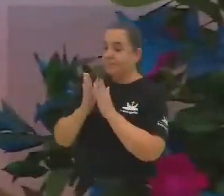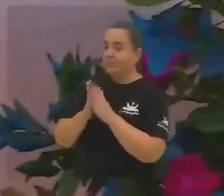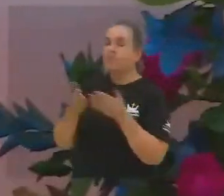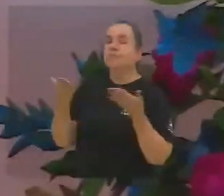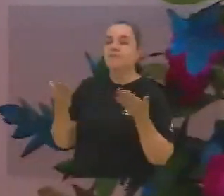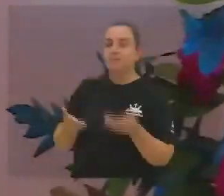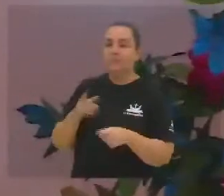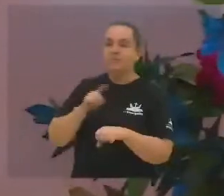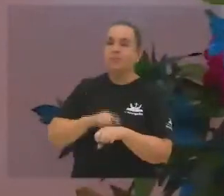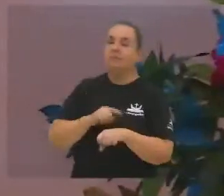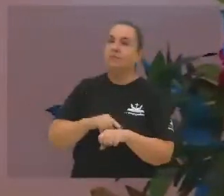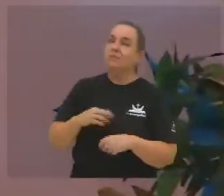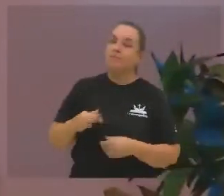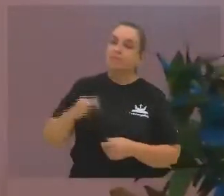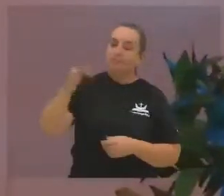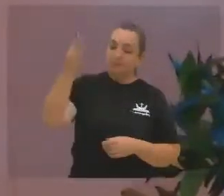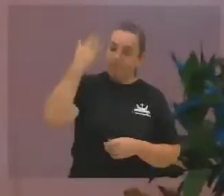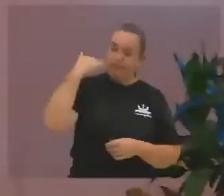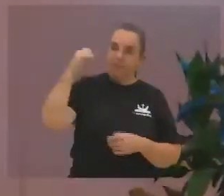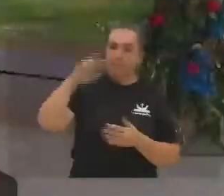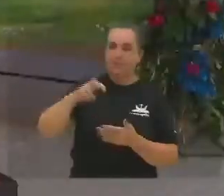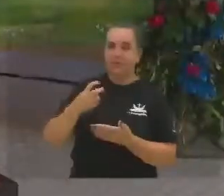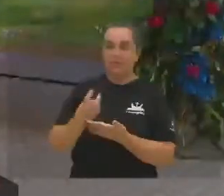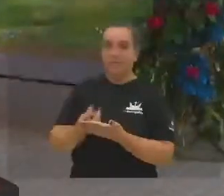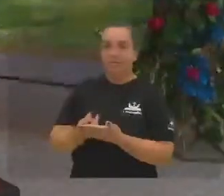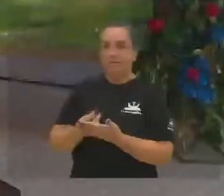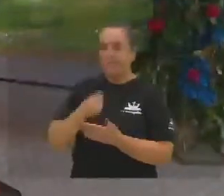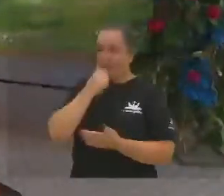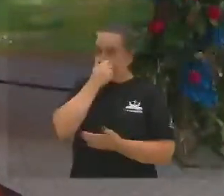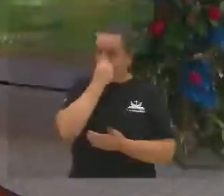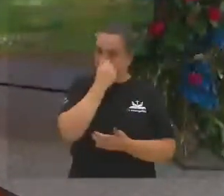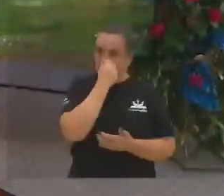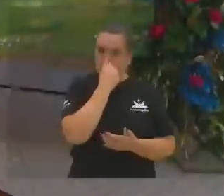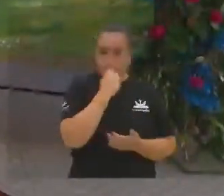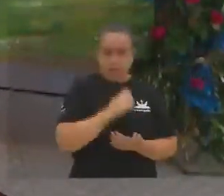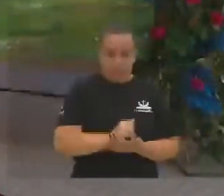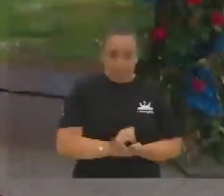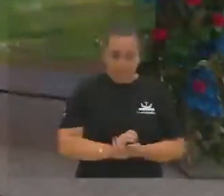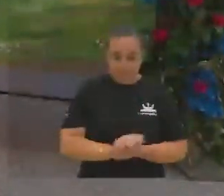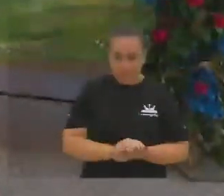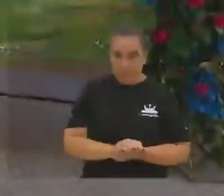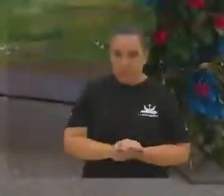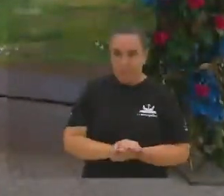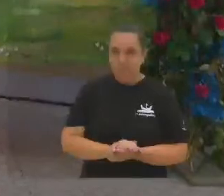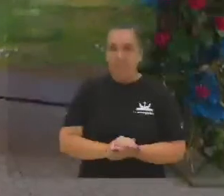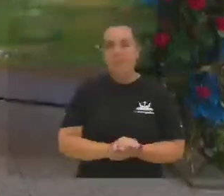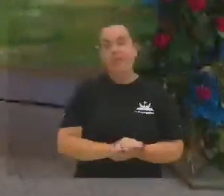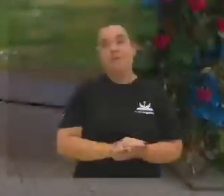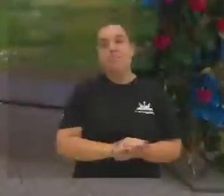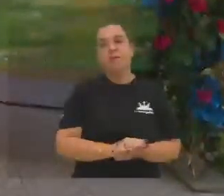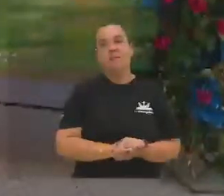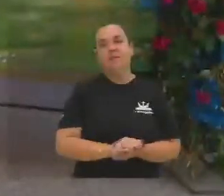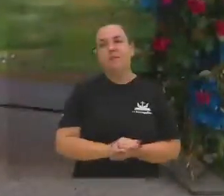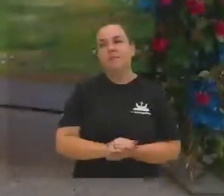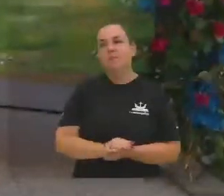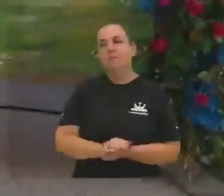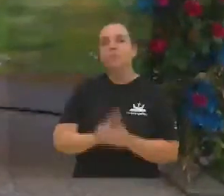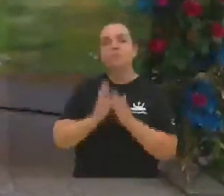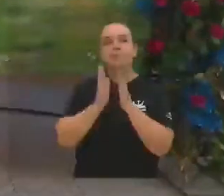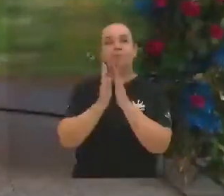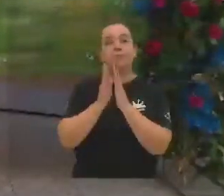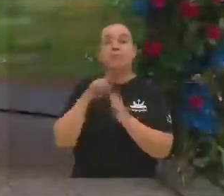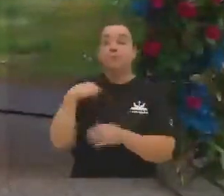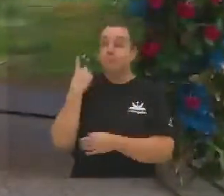Deus, rogai por nós, pecadores, agora e na hora de nossa morte. Amém. Rogai por